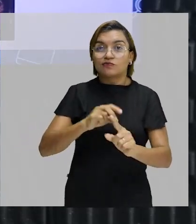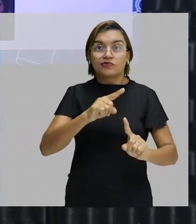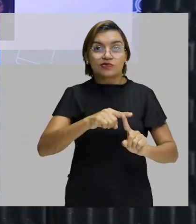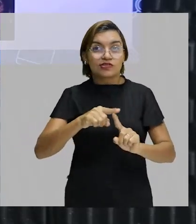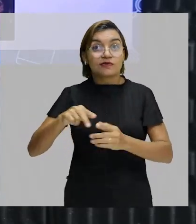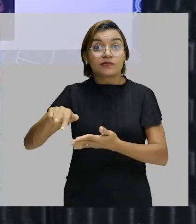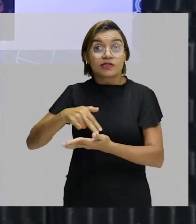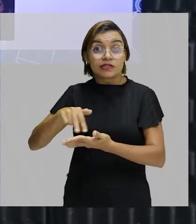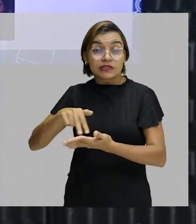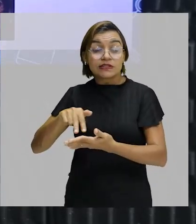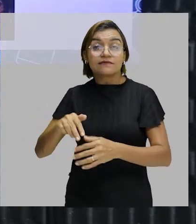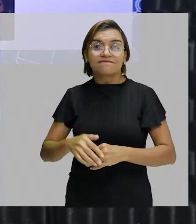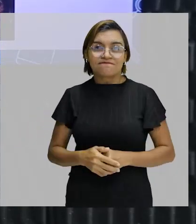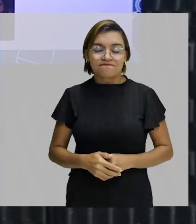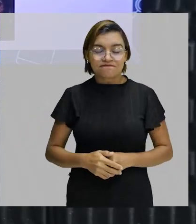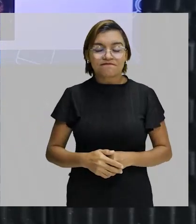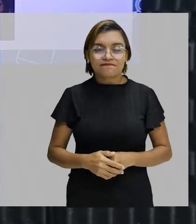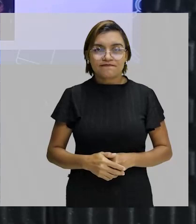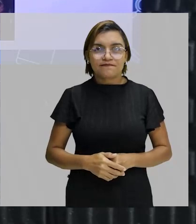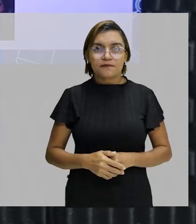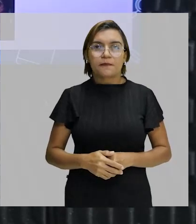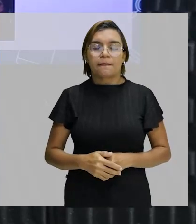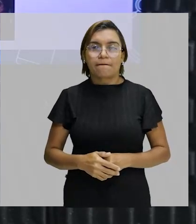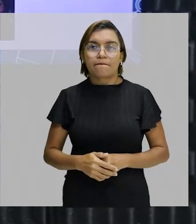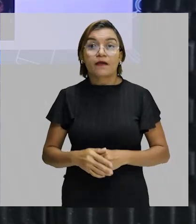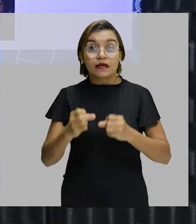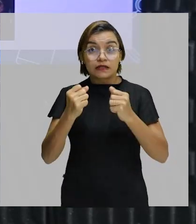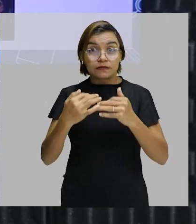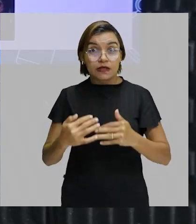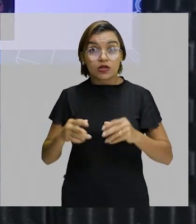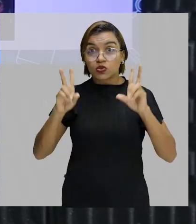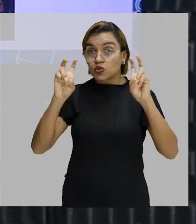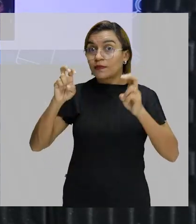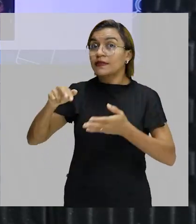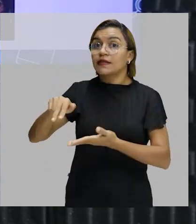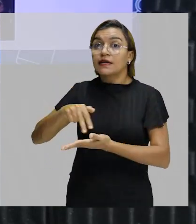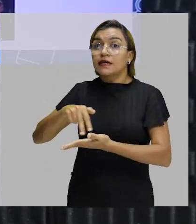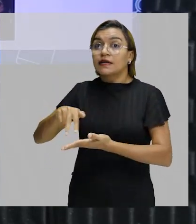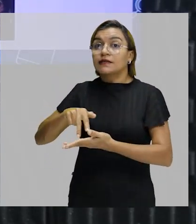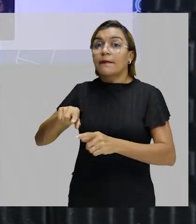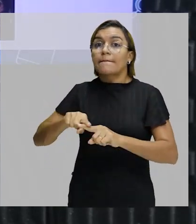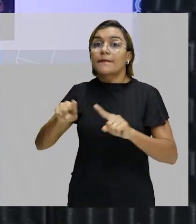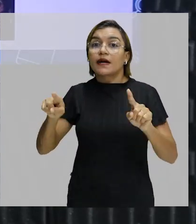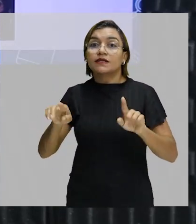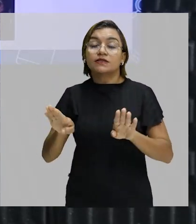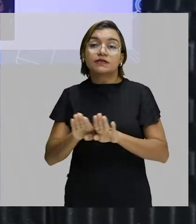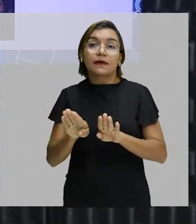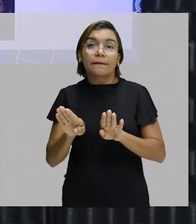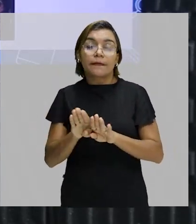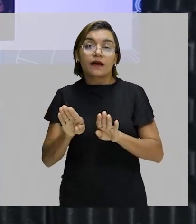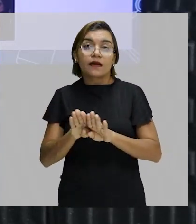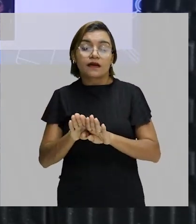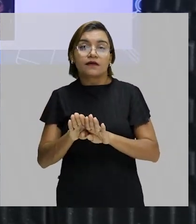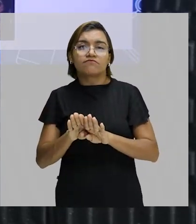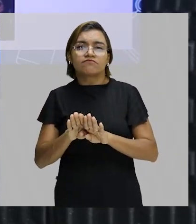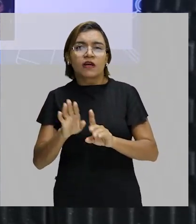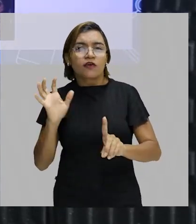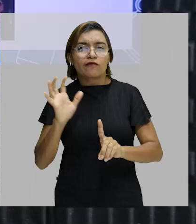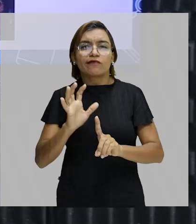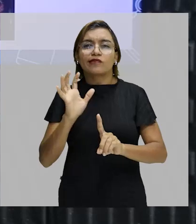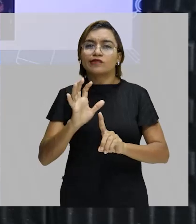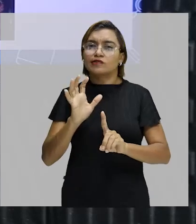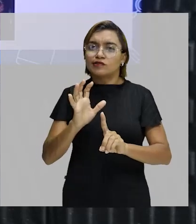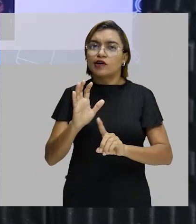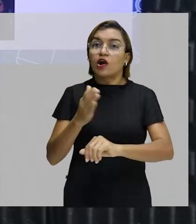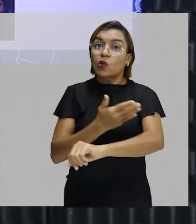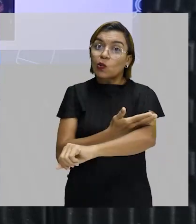estou falando aqui, me aprofundando em relação às danças, mas isso vai refletir em todos os nossos costumes,